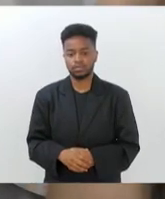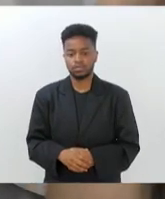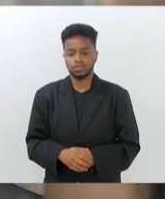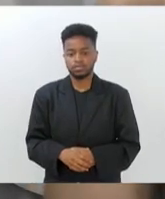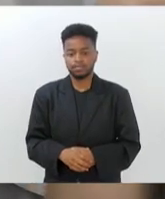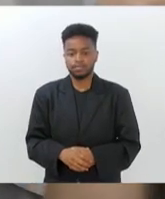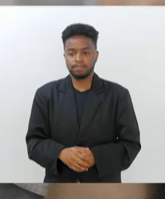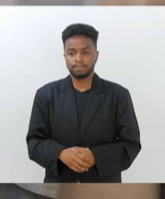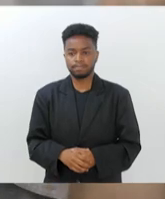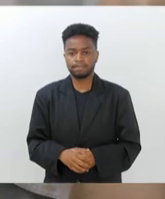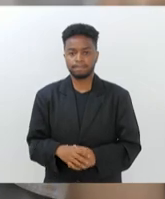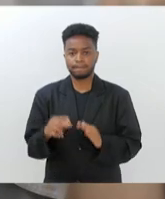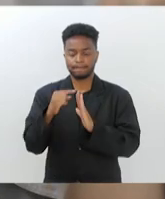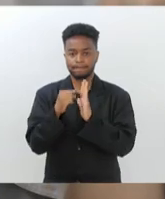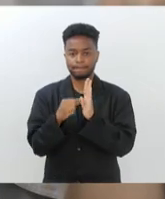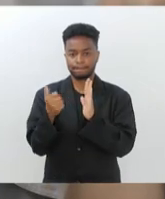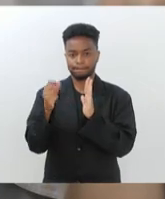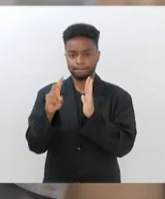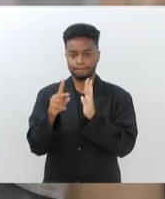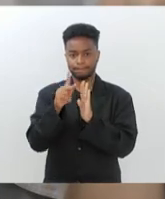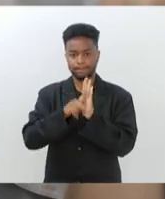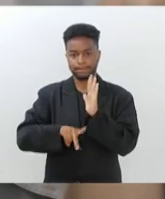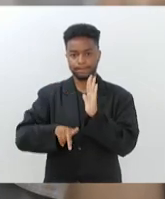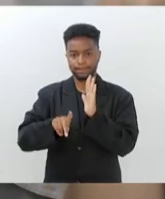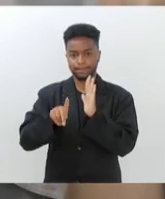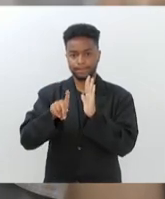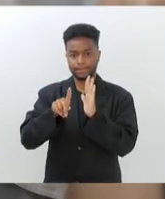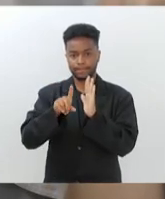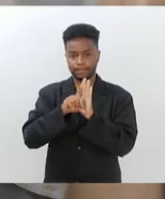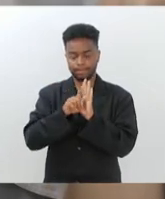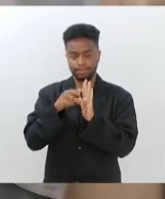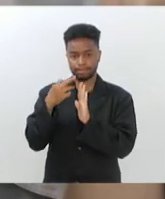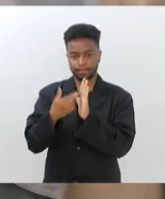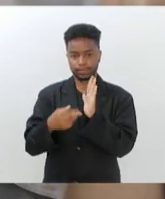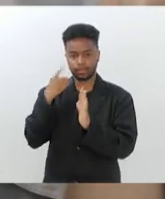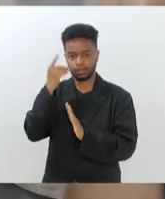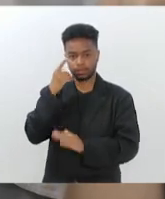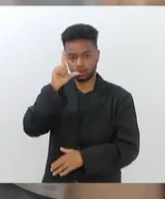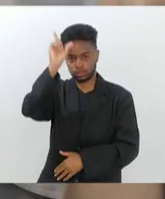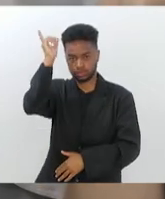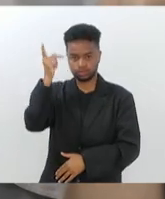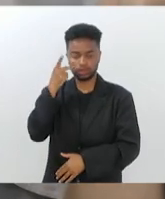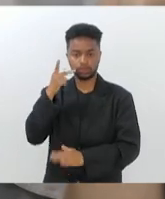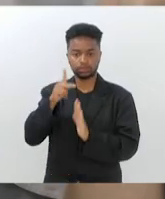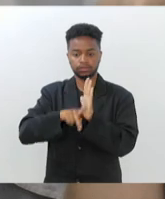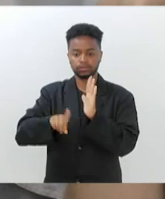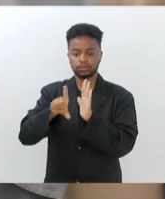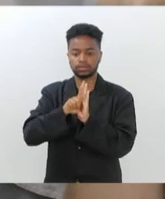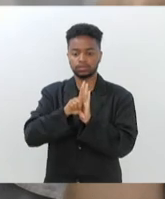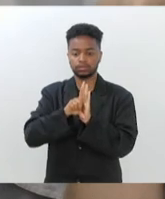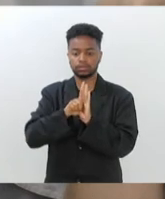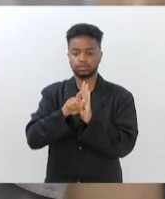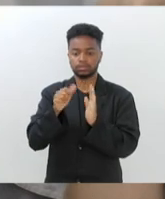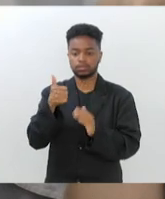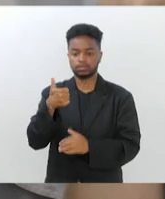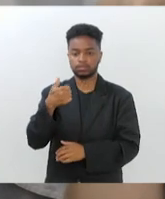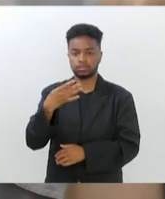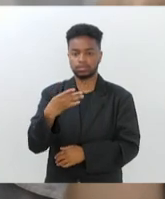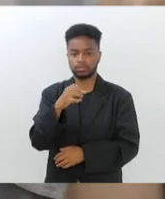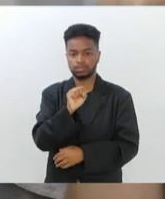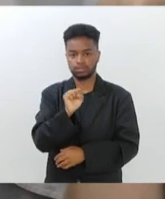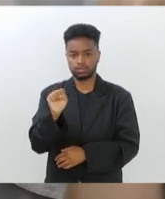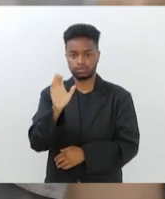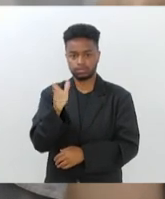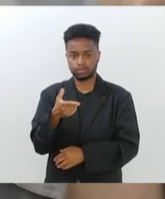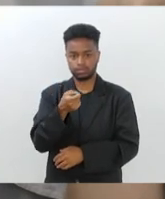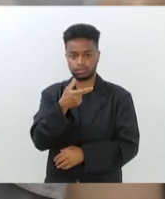aprovado item 15 projeto sob relatoria do deputado Luiz Paulo projeto de lei número 1488